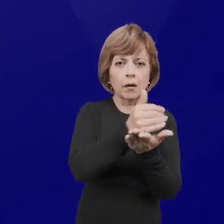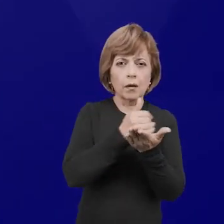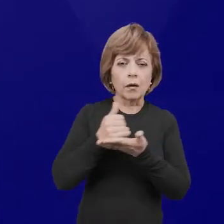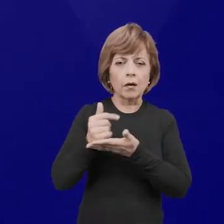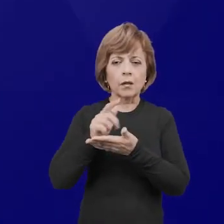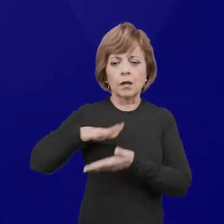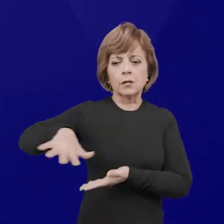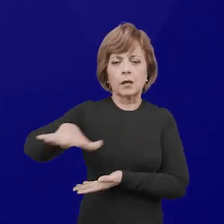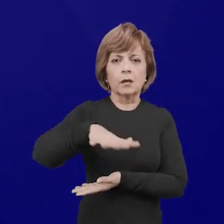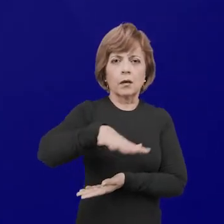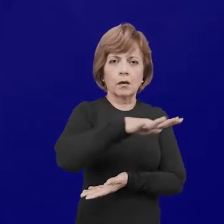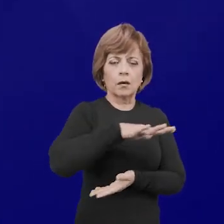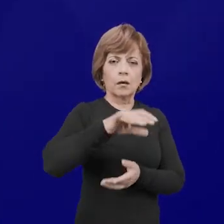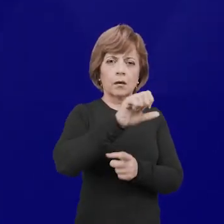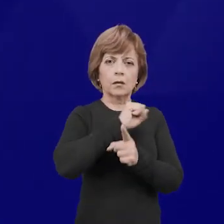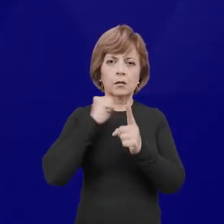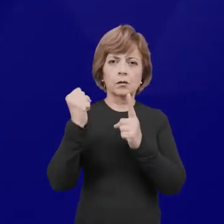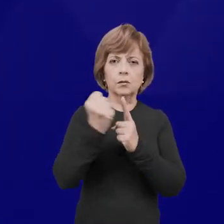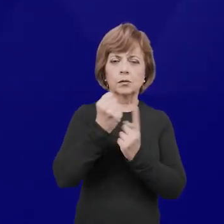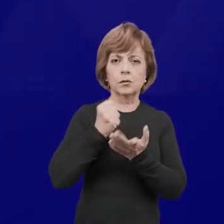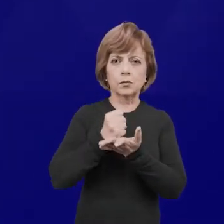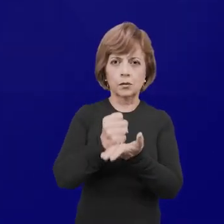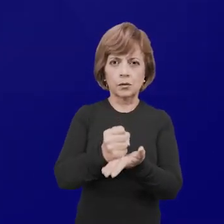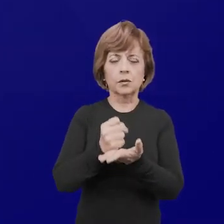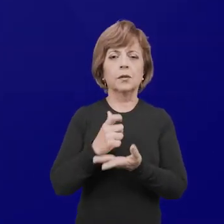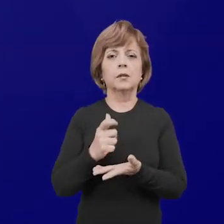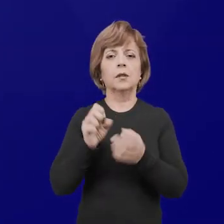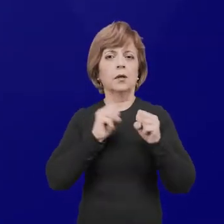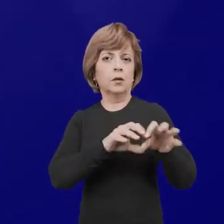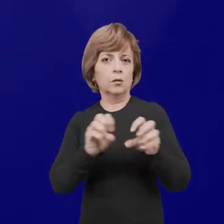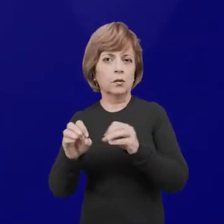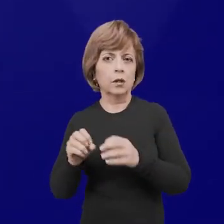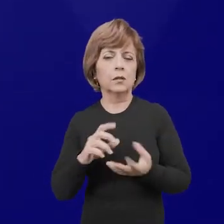áreas, seja de assistência social, de saúde, de educação,